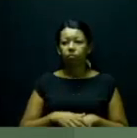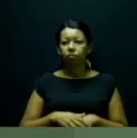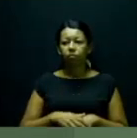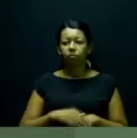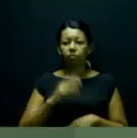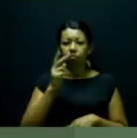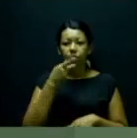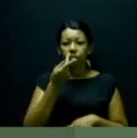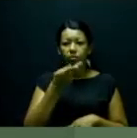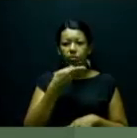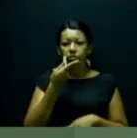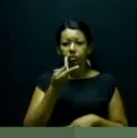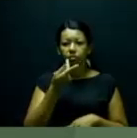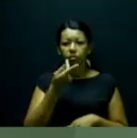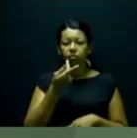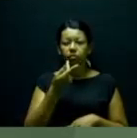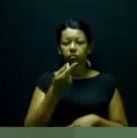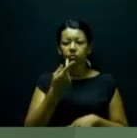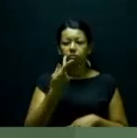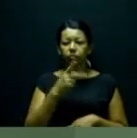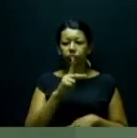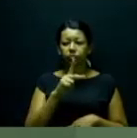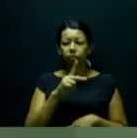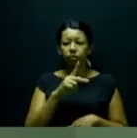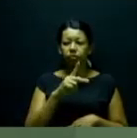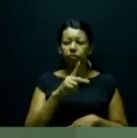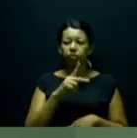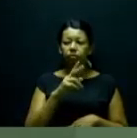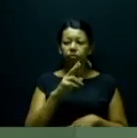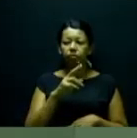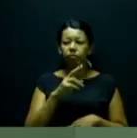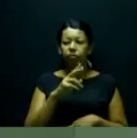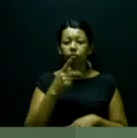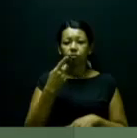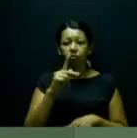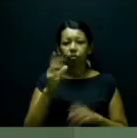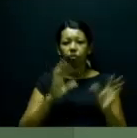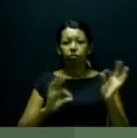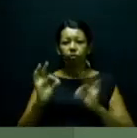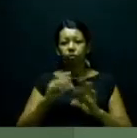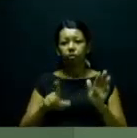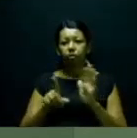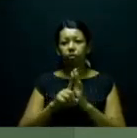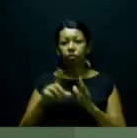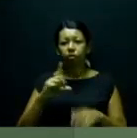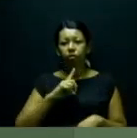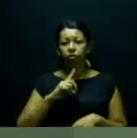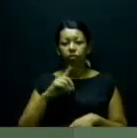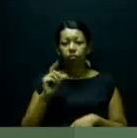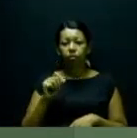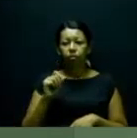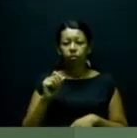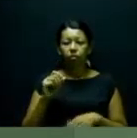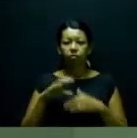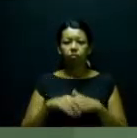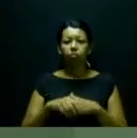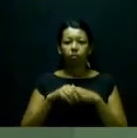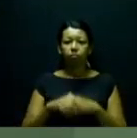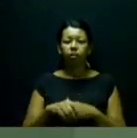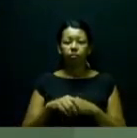a minha fala voltada quando Vossa Excelência citou do vosso projeto de lei, que temos que